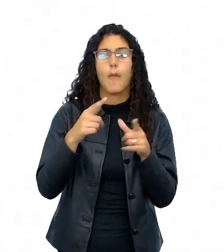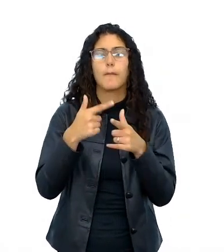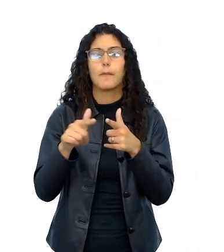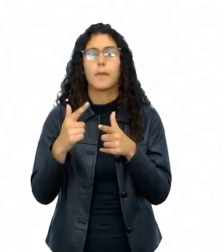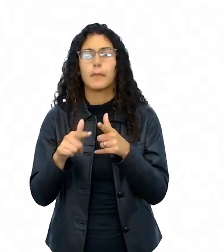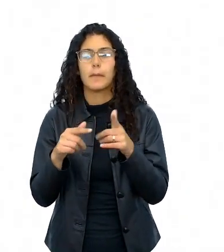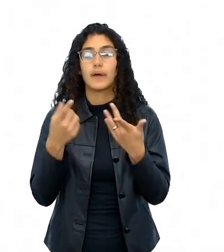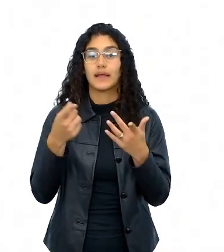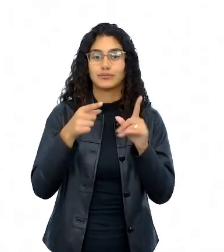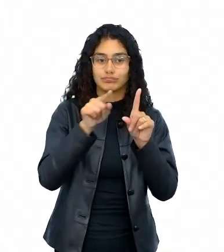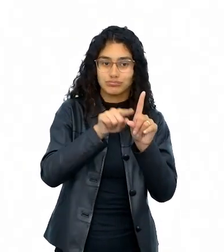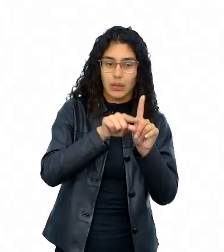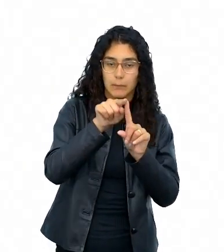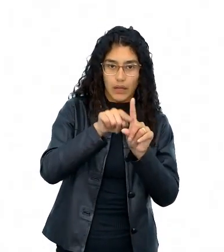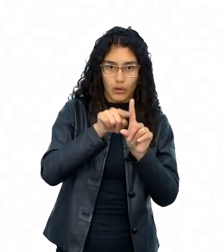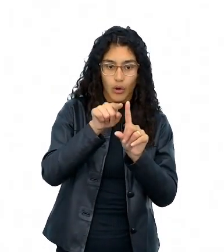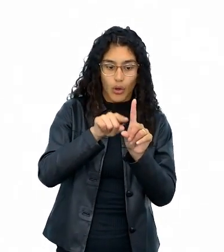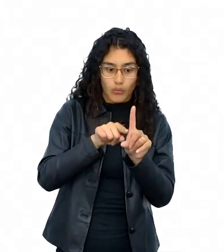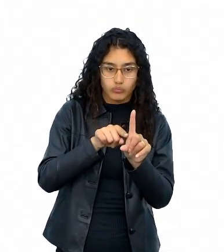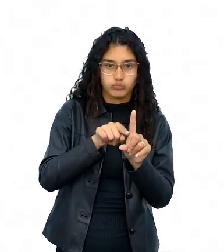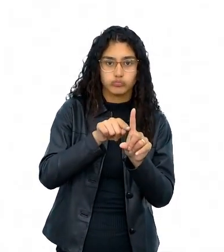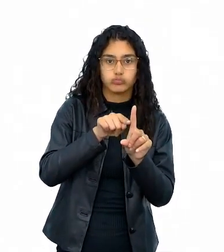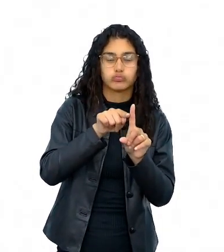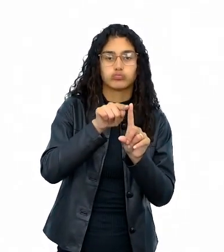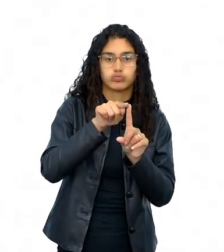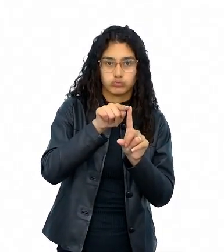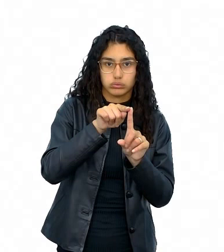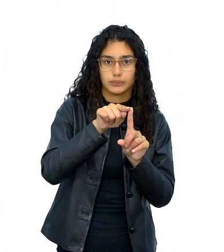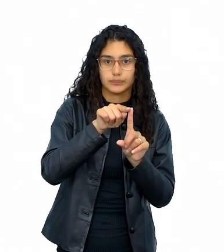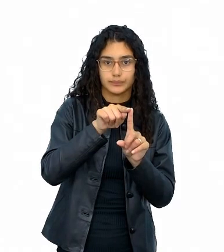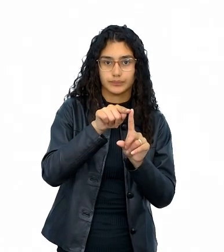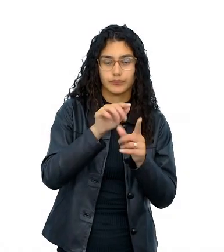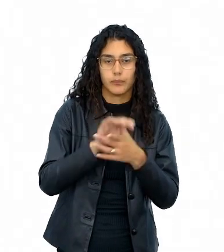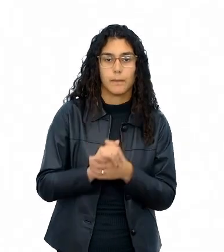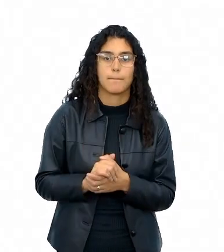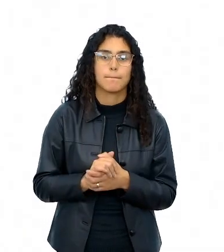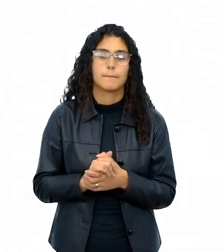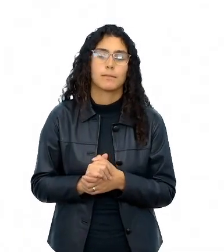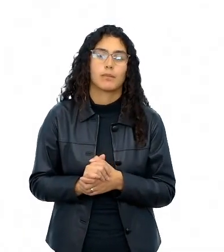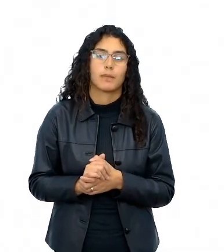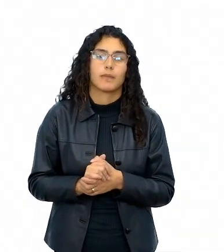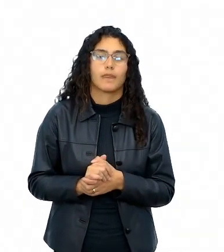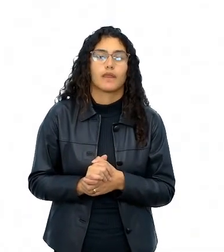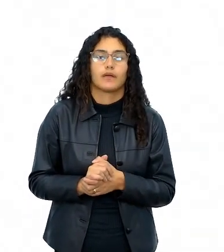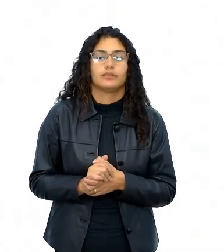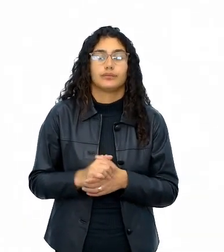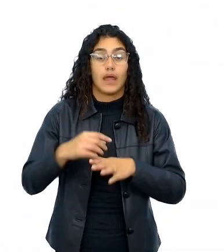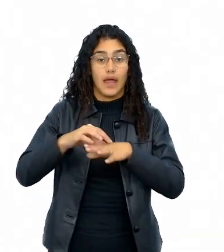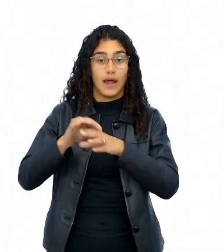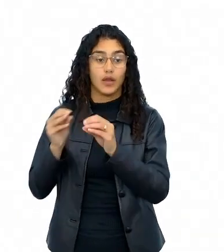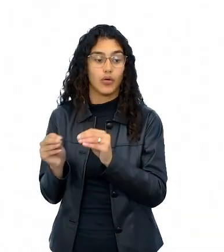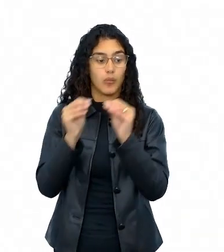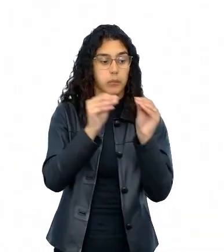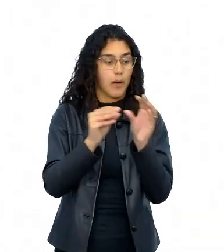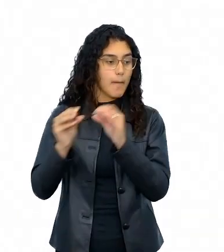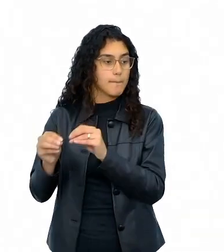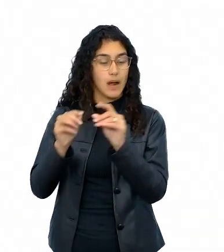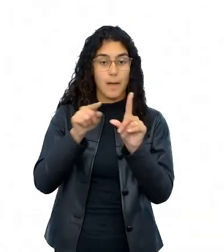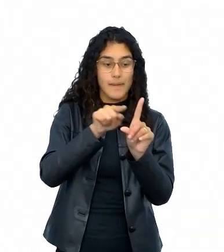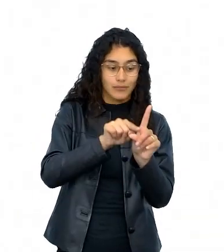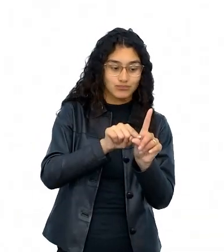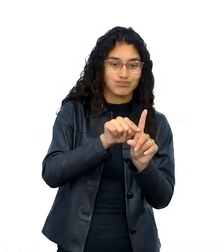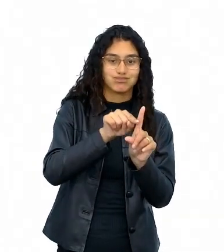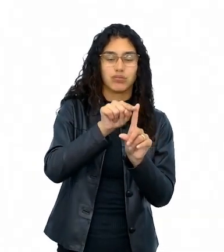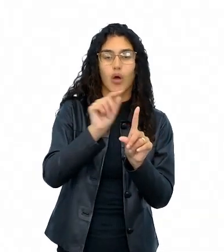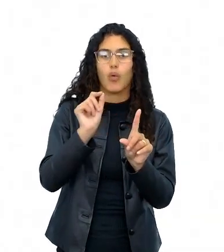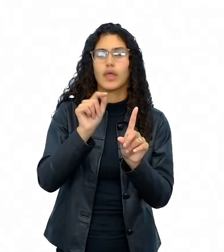a temperatura aumentou, tá? Que a carga de carne foi sendo colocada no caminhão, só a temperatura aumentou. O